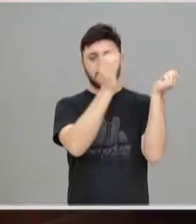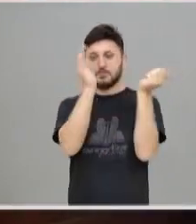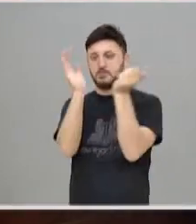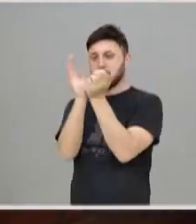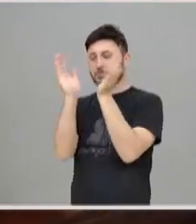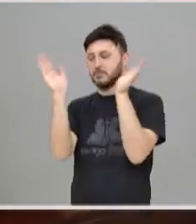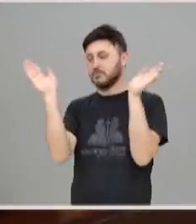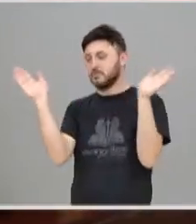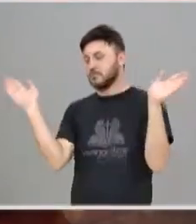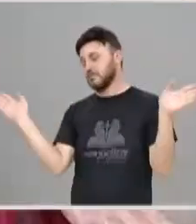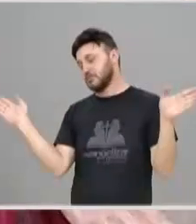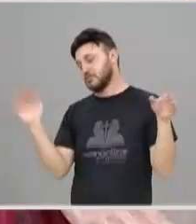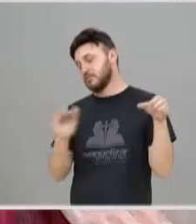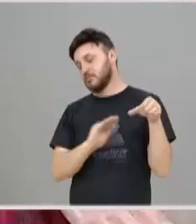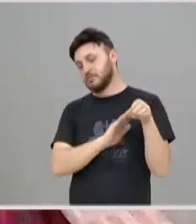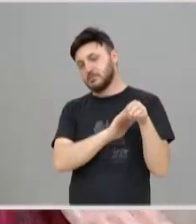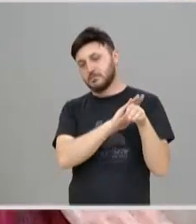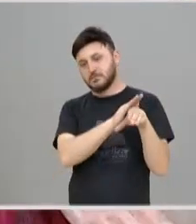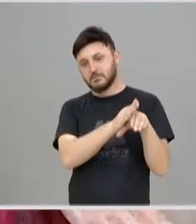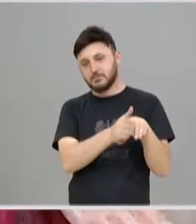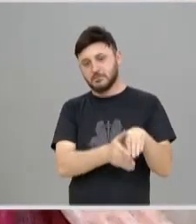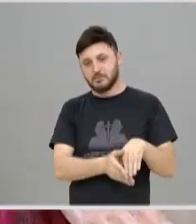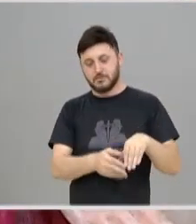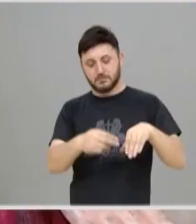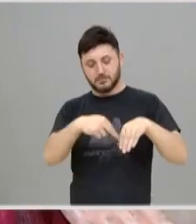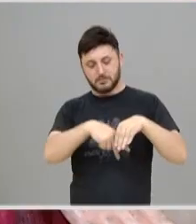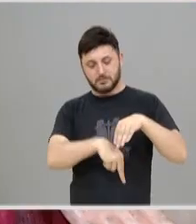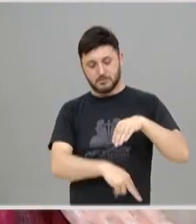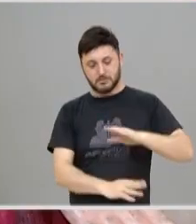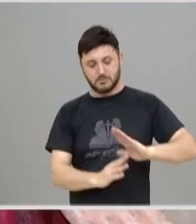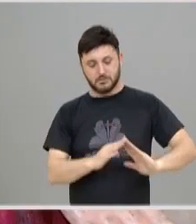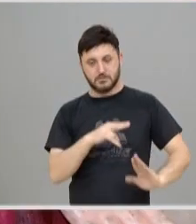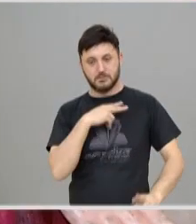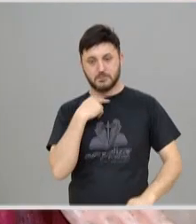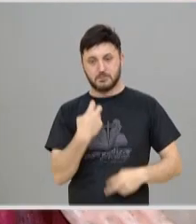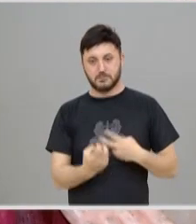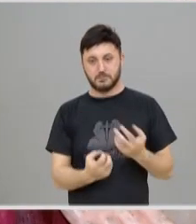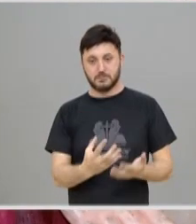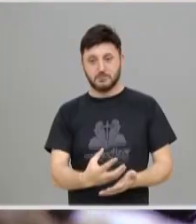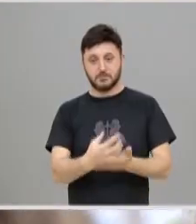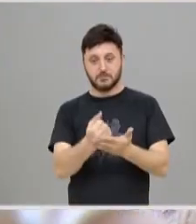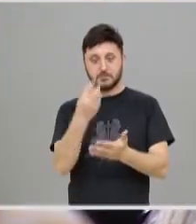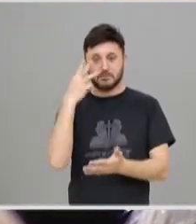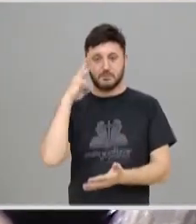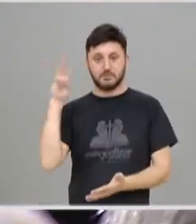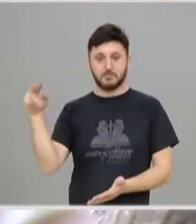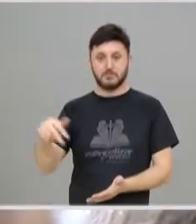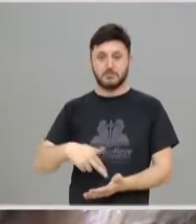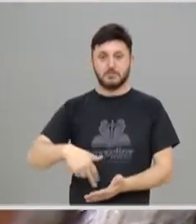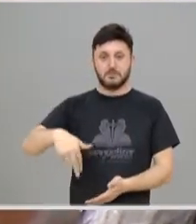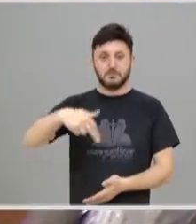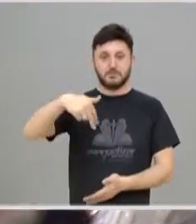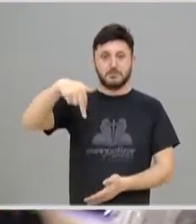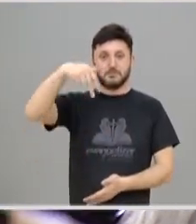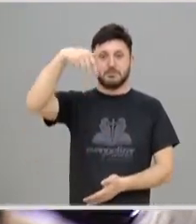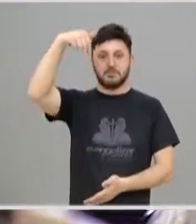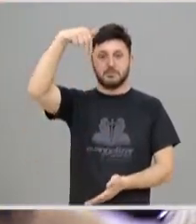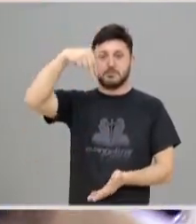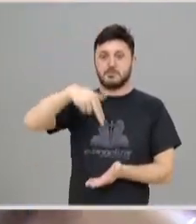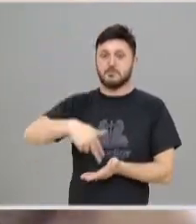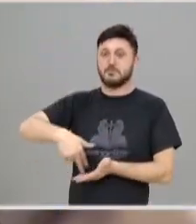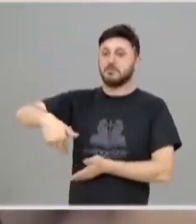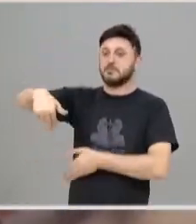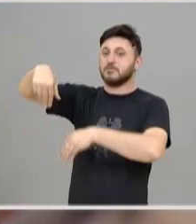foi crucificado, morto e sepultado, desceu à mansão dos mortos, ressuscitou ao terceiro